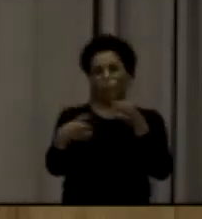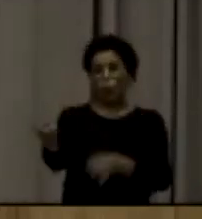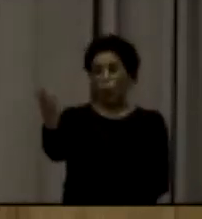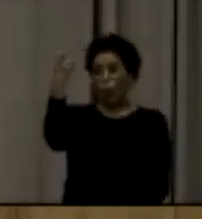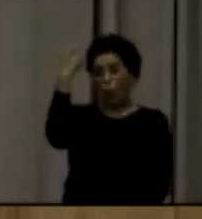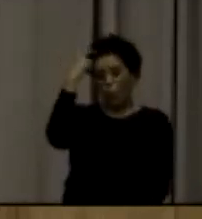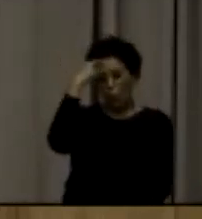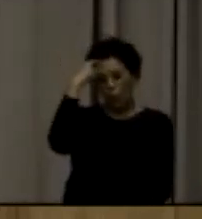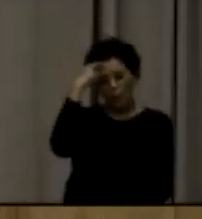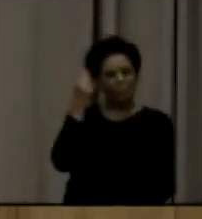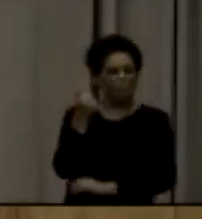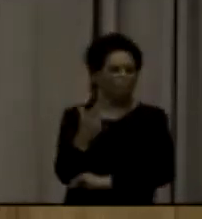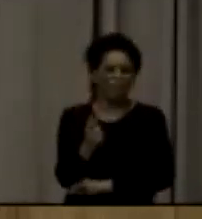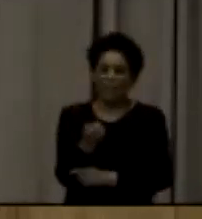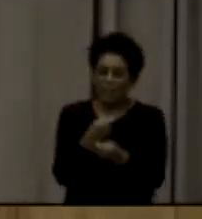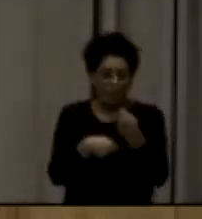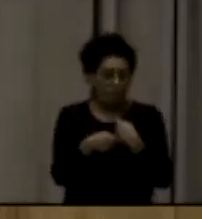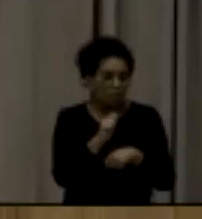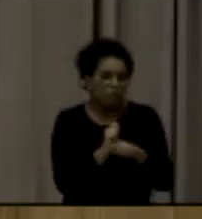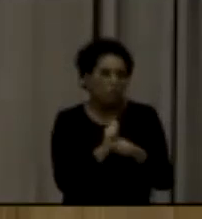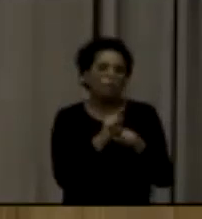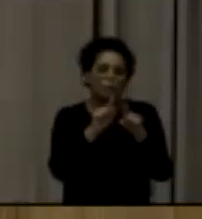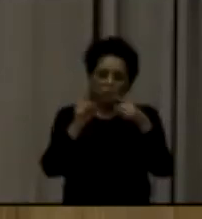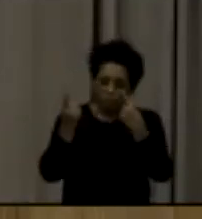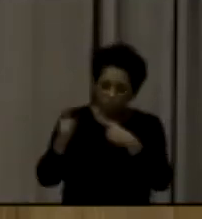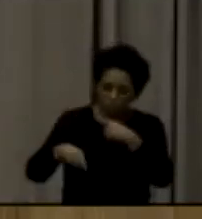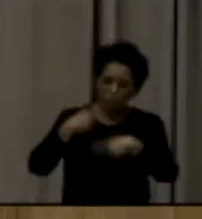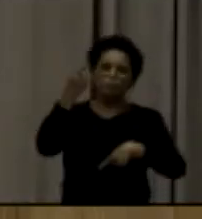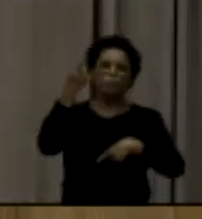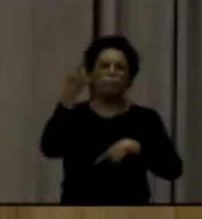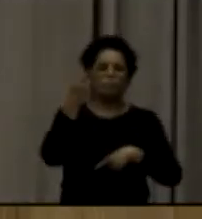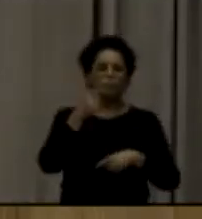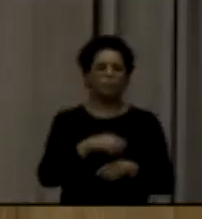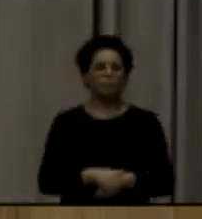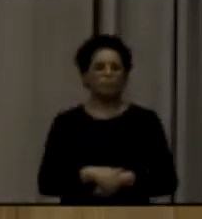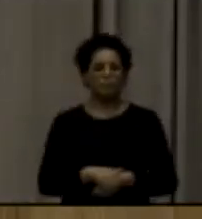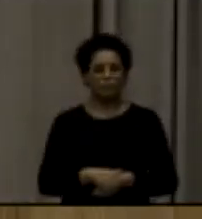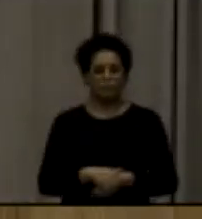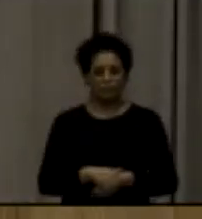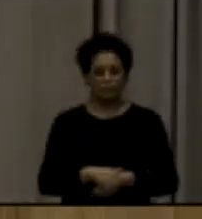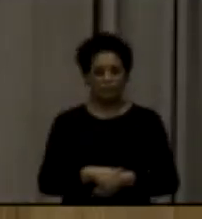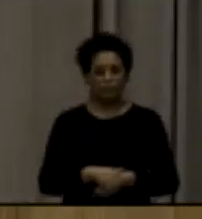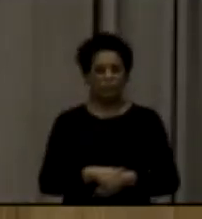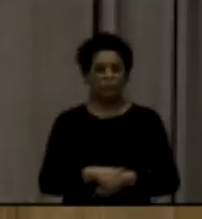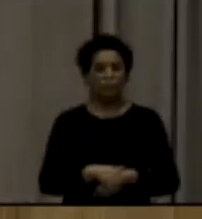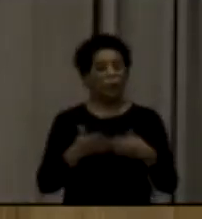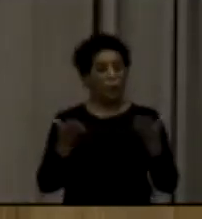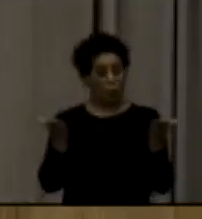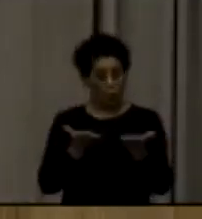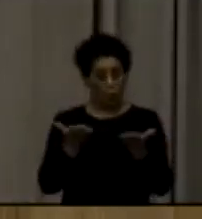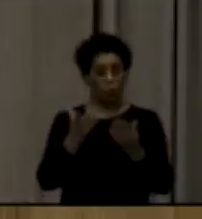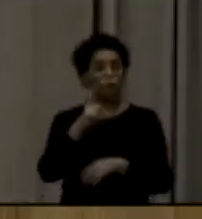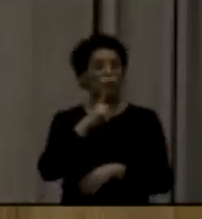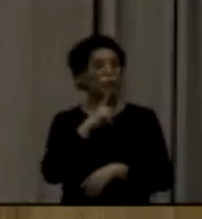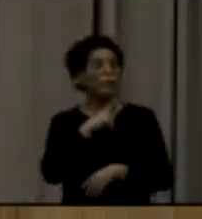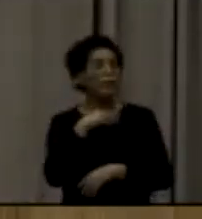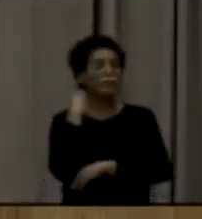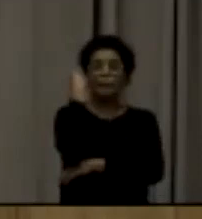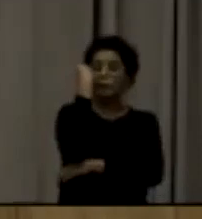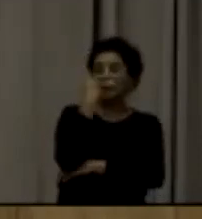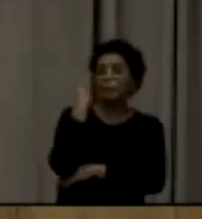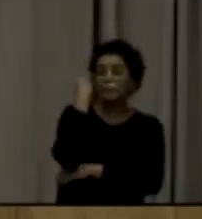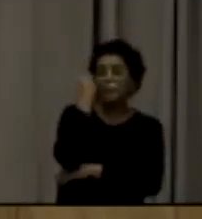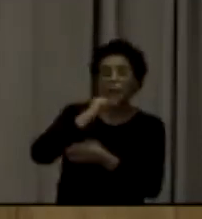como as injustiças econômicas, para usar a formulação da Nancy Fraser. Hoje temos